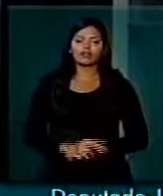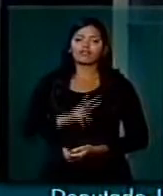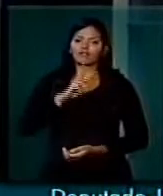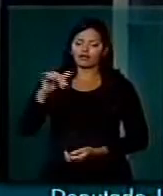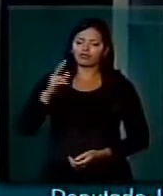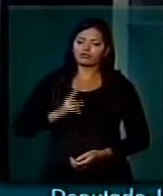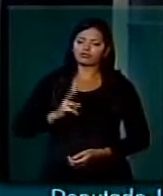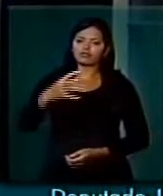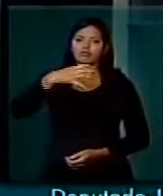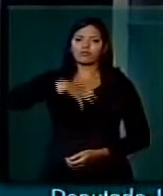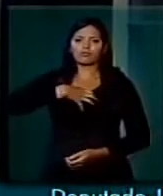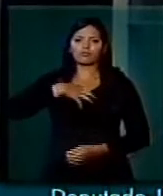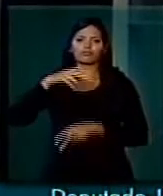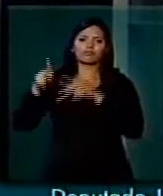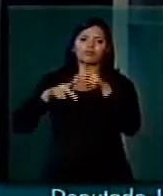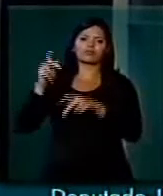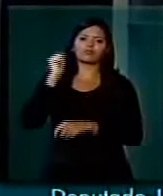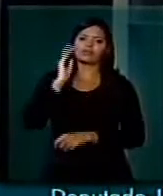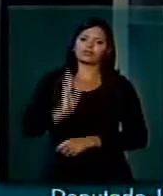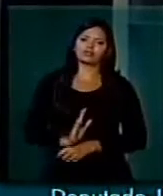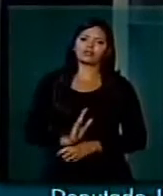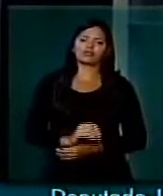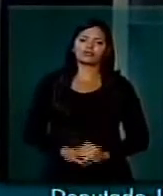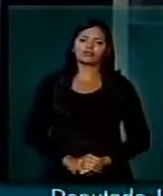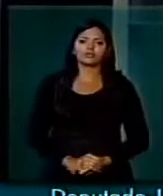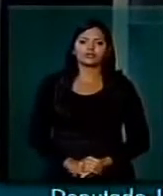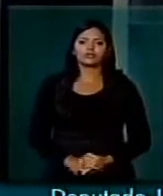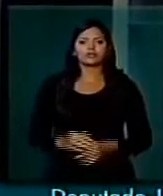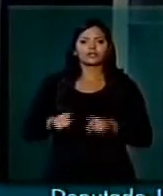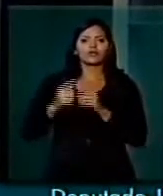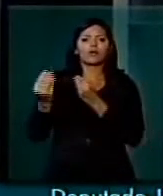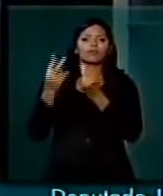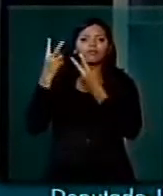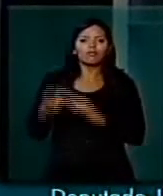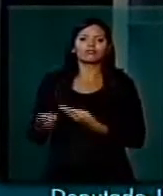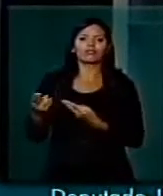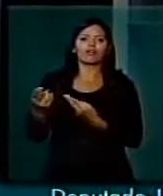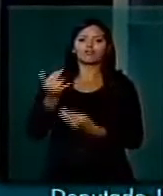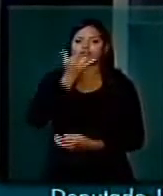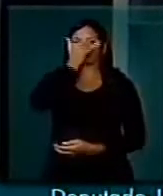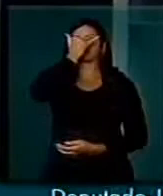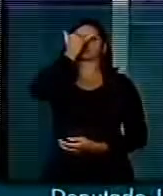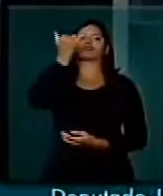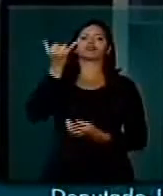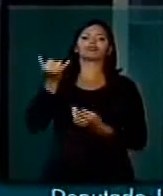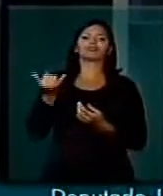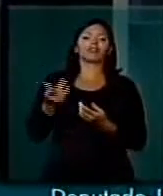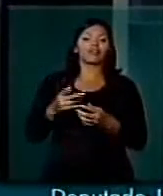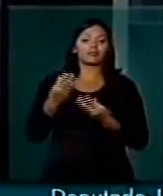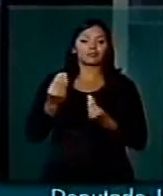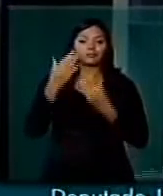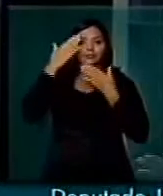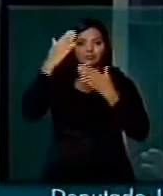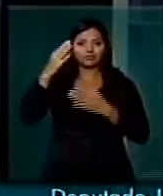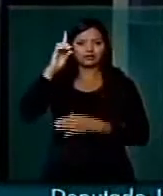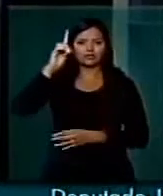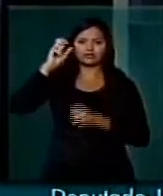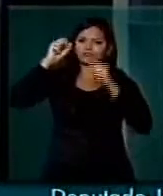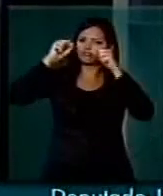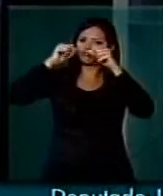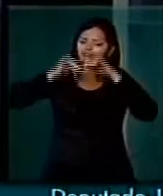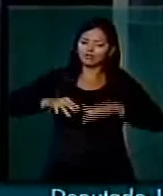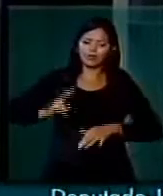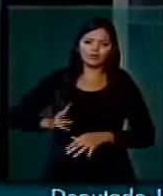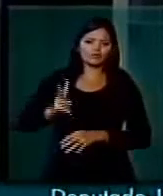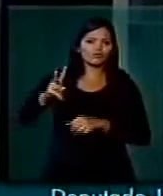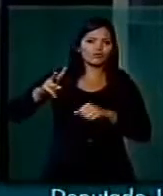Continuará sendo o nosso comportamento, a nossa atitude em situações como essa. Muito obrigado, que Deus continue abençoando a nossa